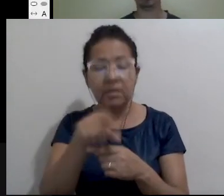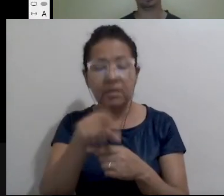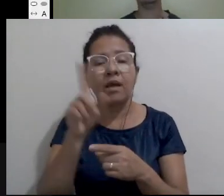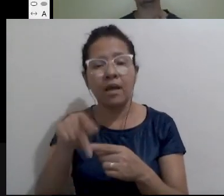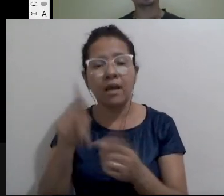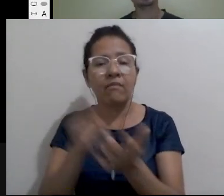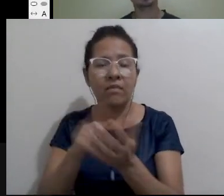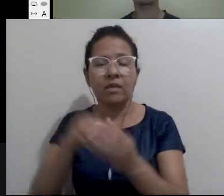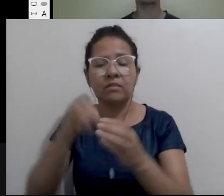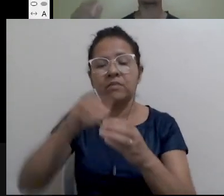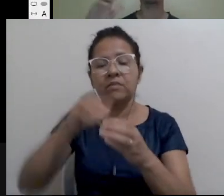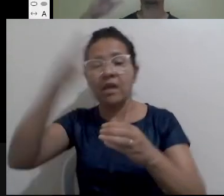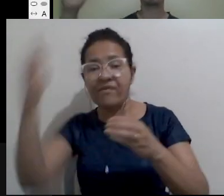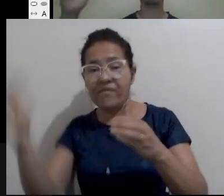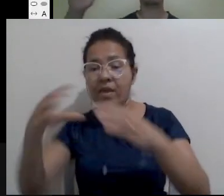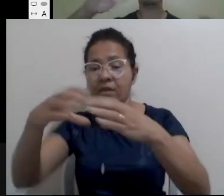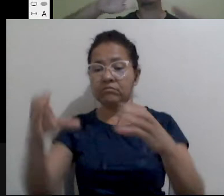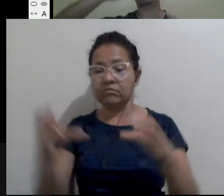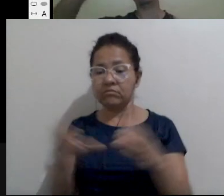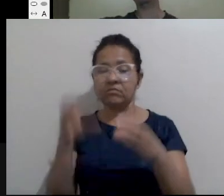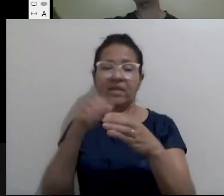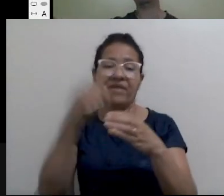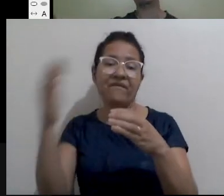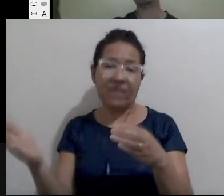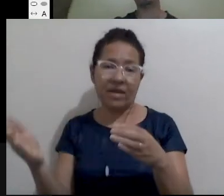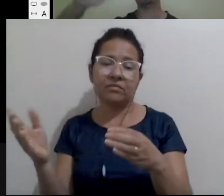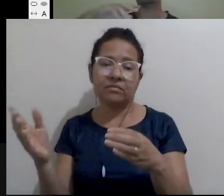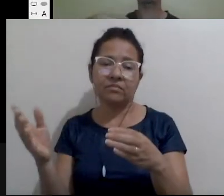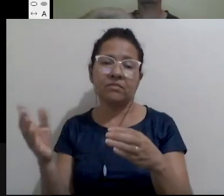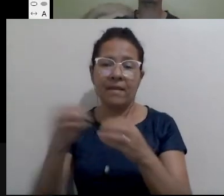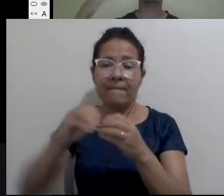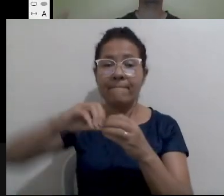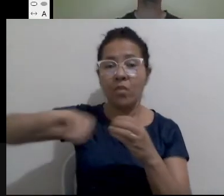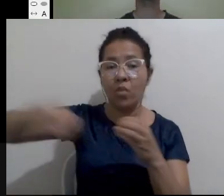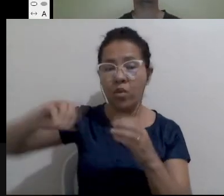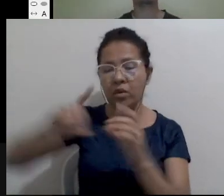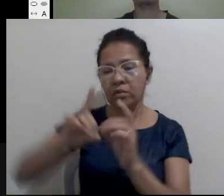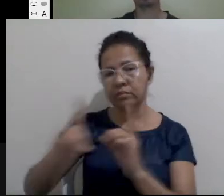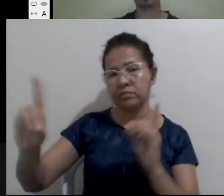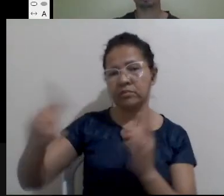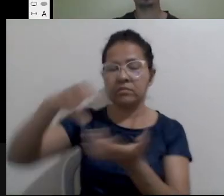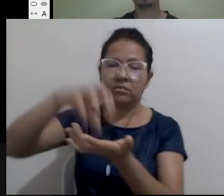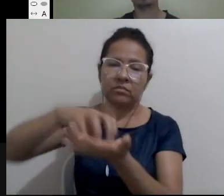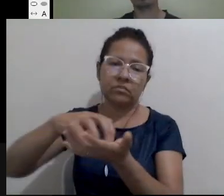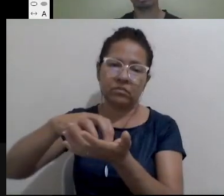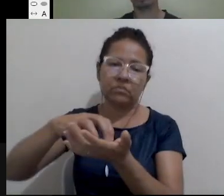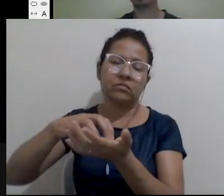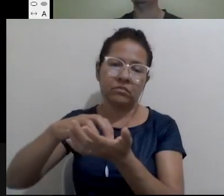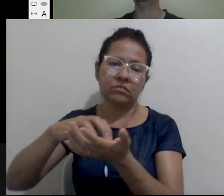COF6-, ele é de esfera externa. Então, o orbital D, ele fica mais externo ao núcleo. Sofre uma menor força de